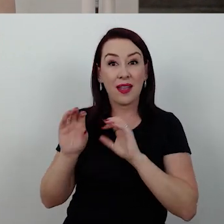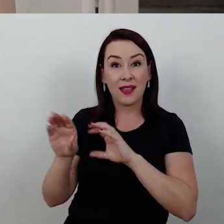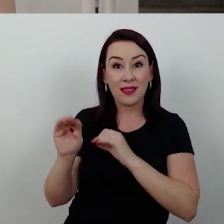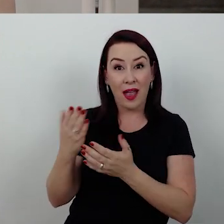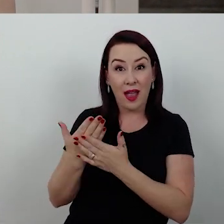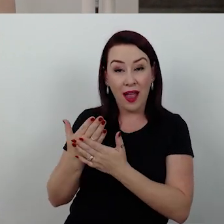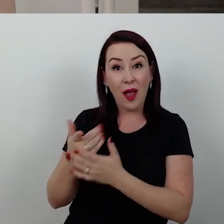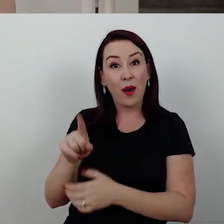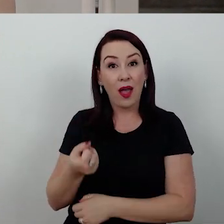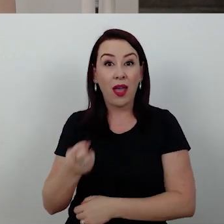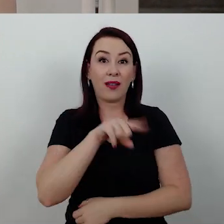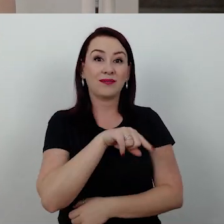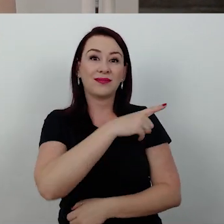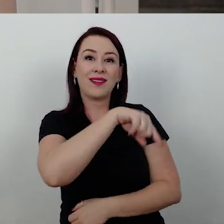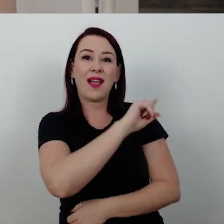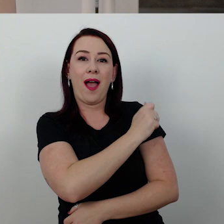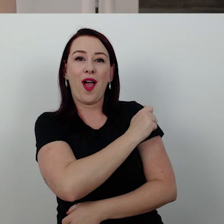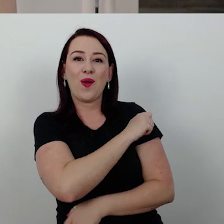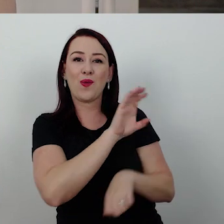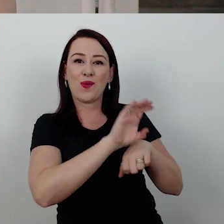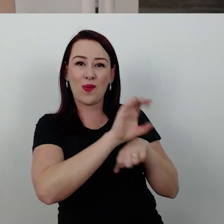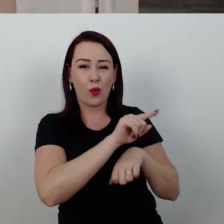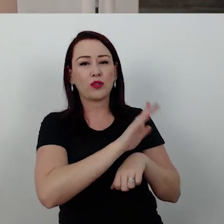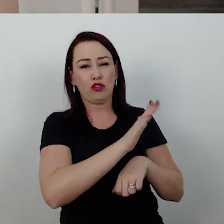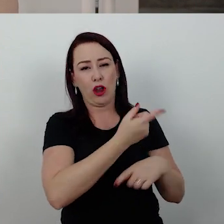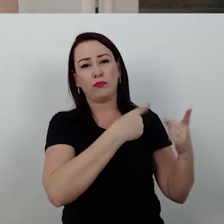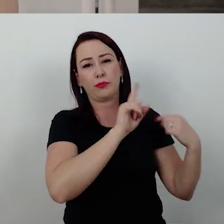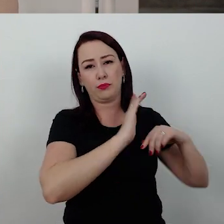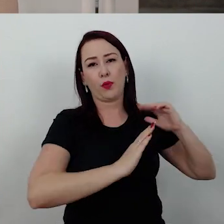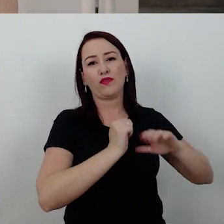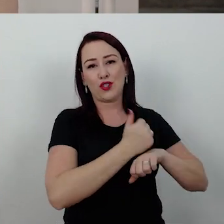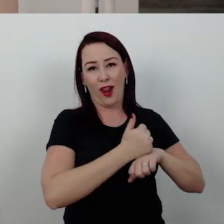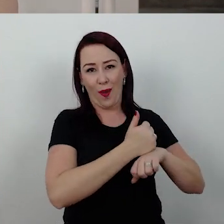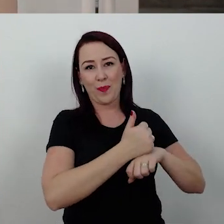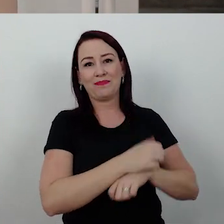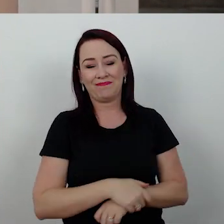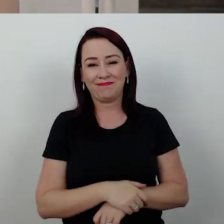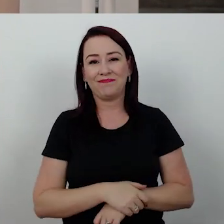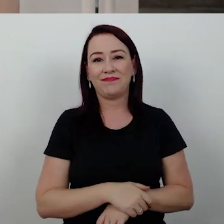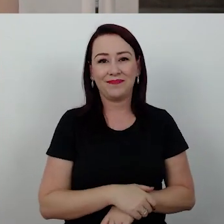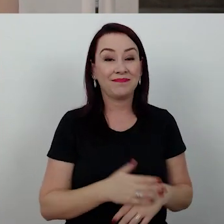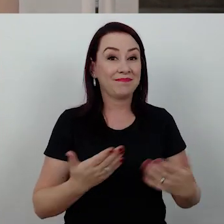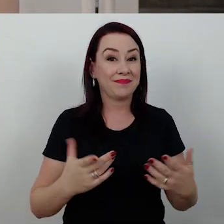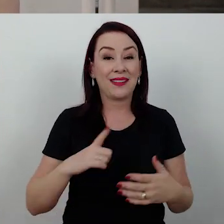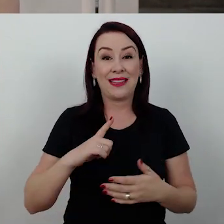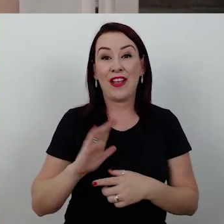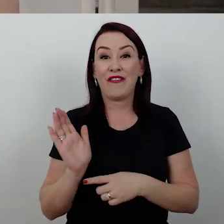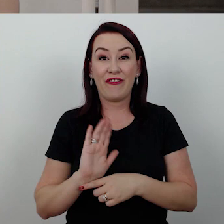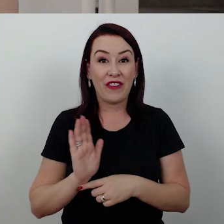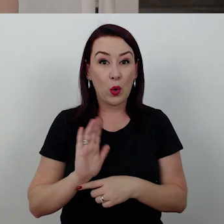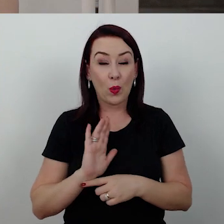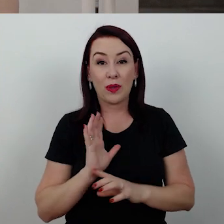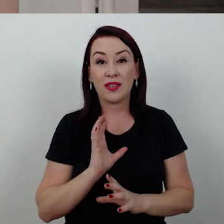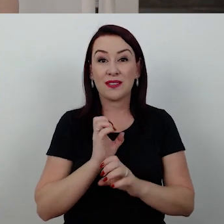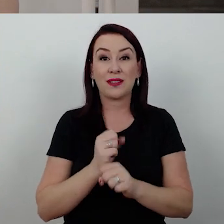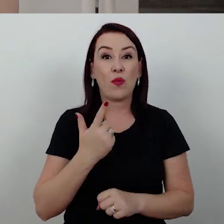os capacitados no Querô, né, hoje profissionais do mercado. Esses filmes, né, a gente produz